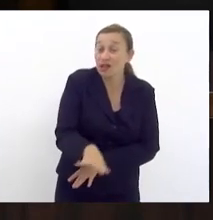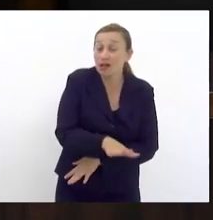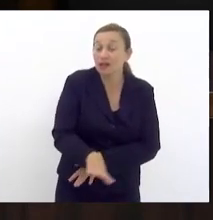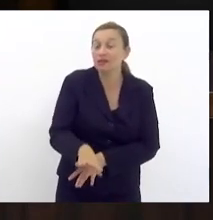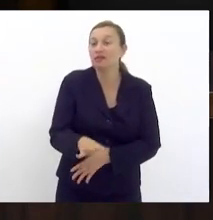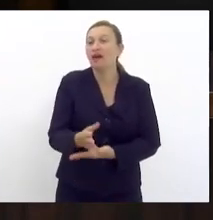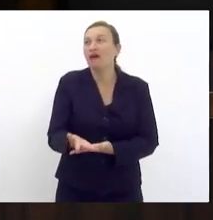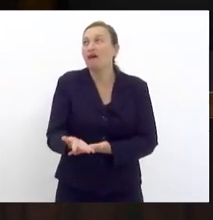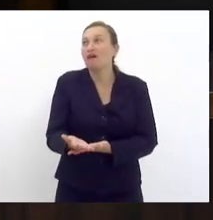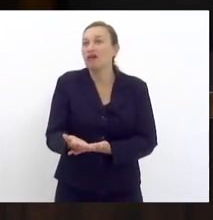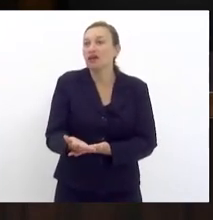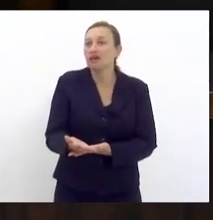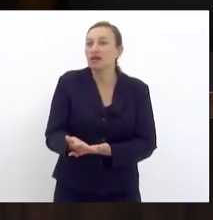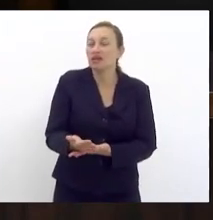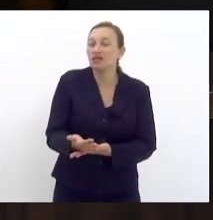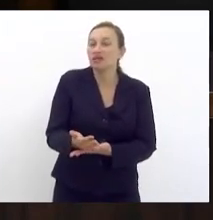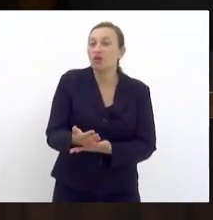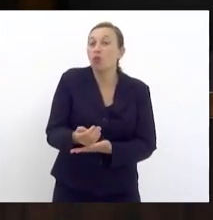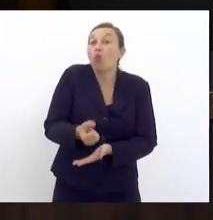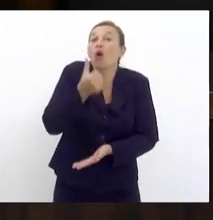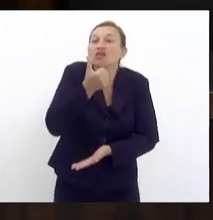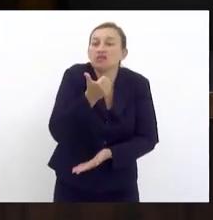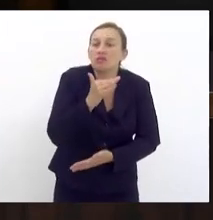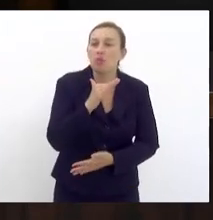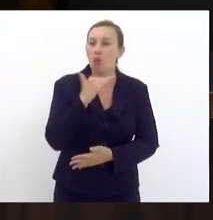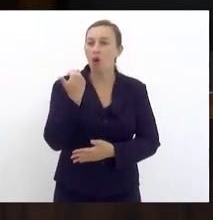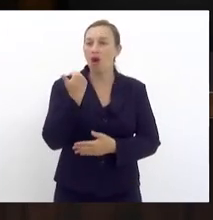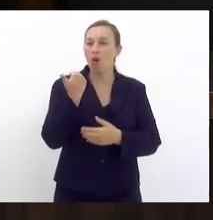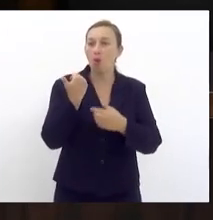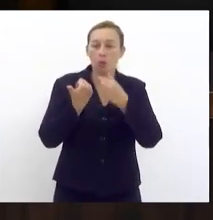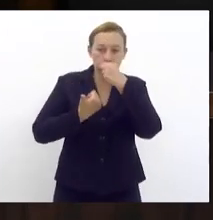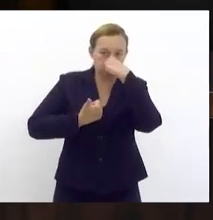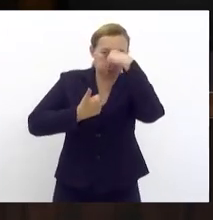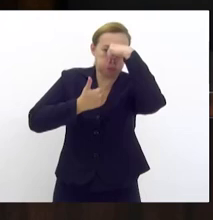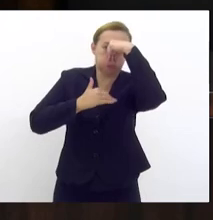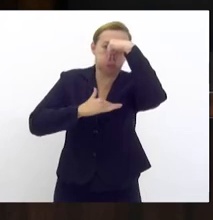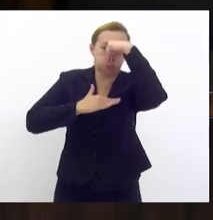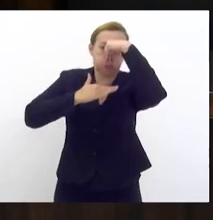veio a se afogar e aí conseguiram